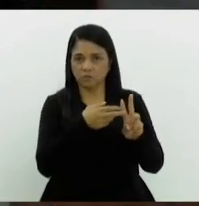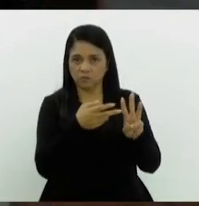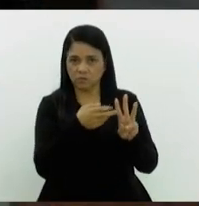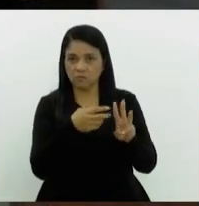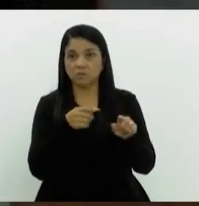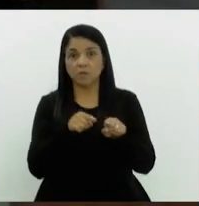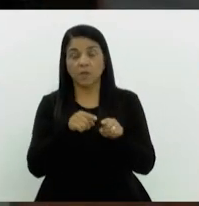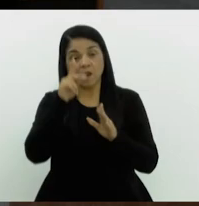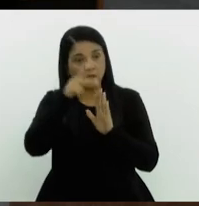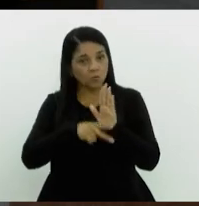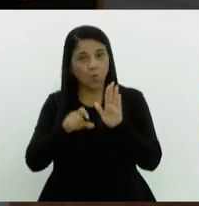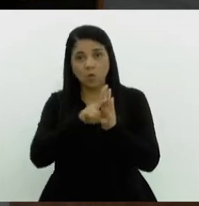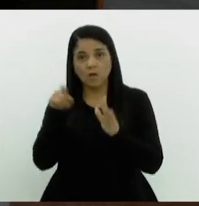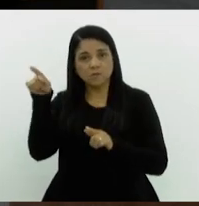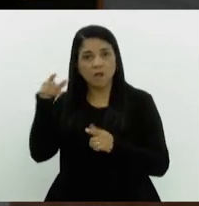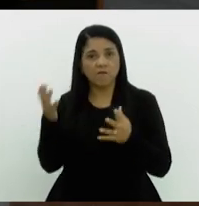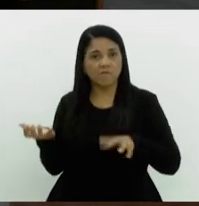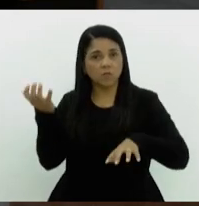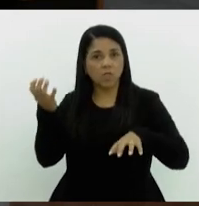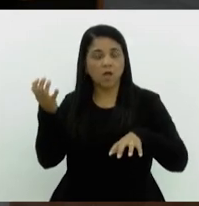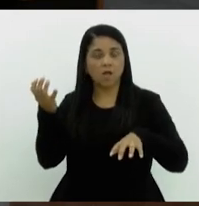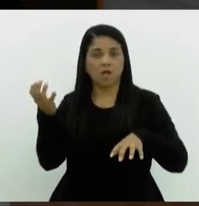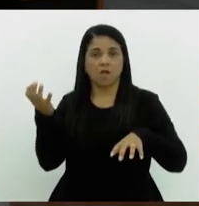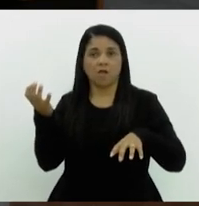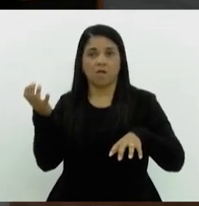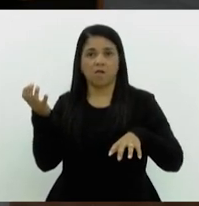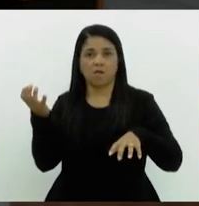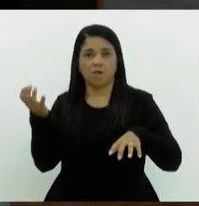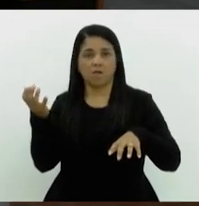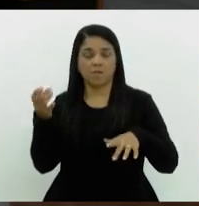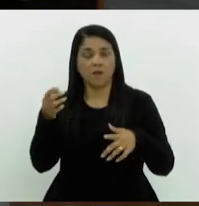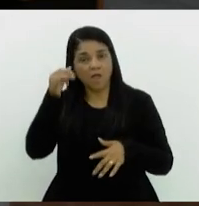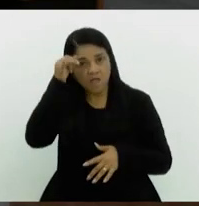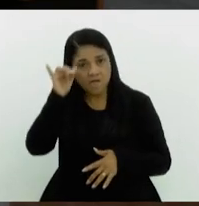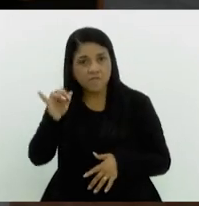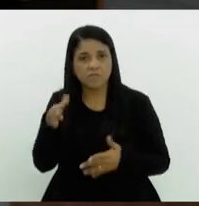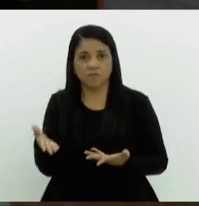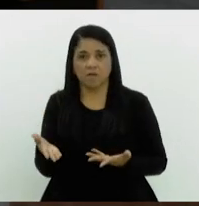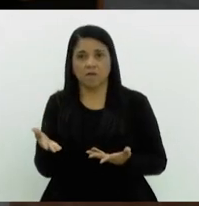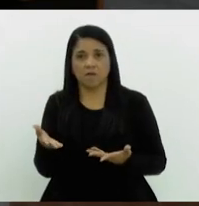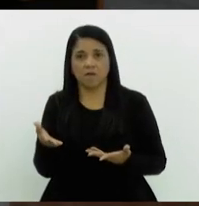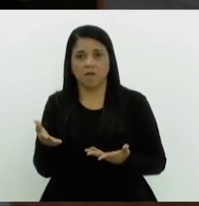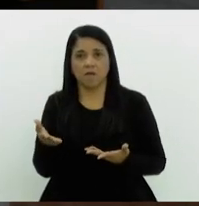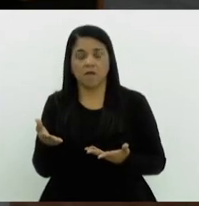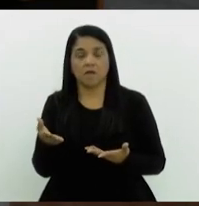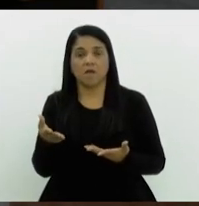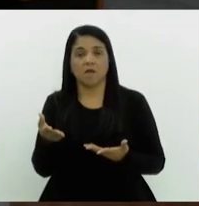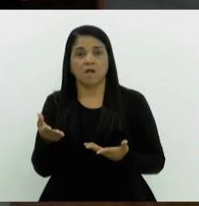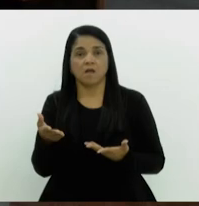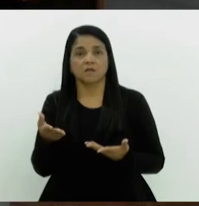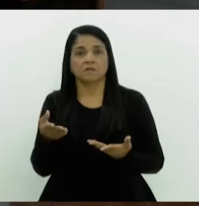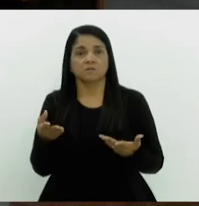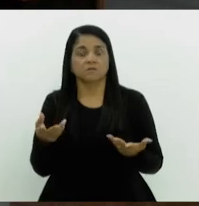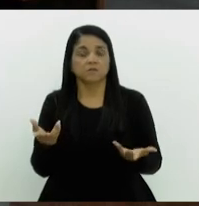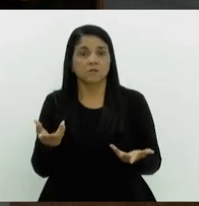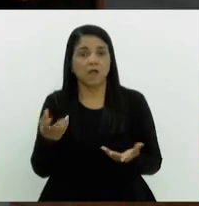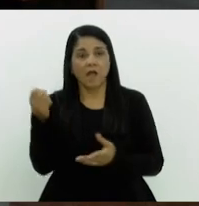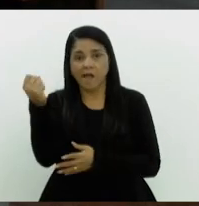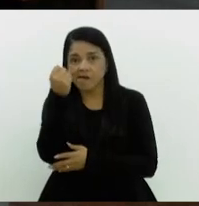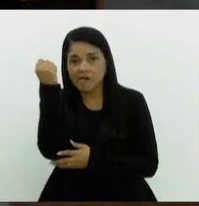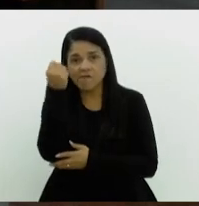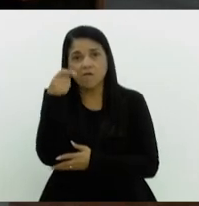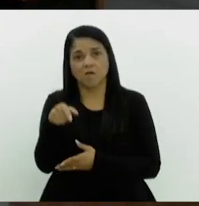ser votados e ameaçam, ao invés de prevenir, agravar as consequências